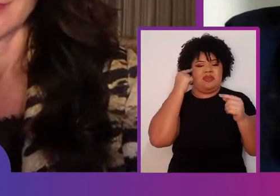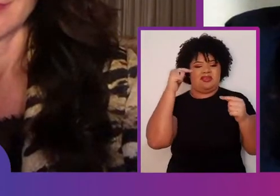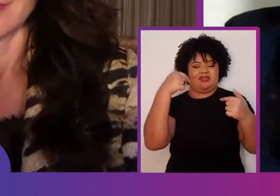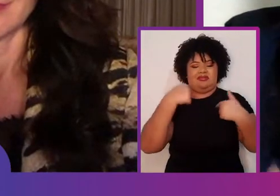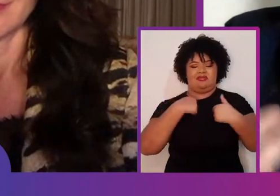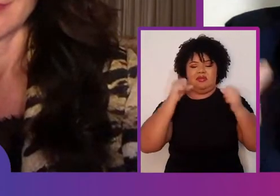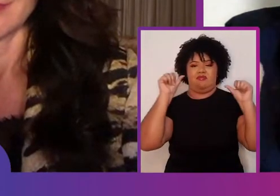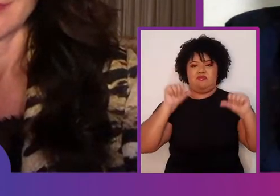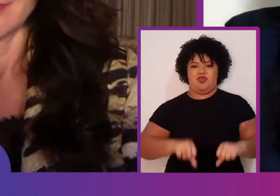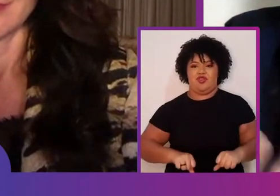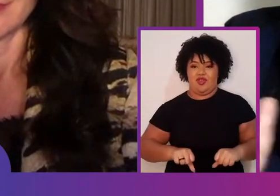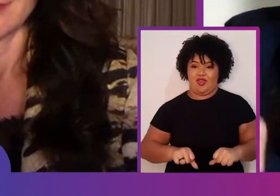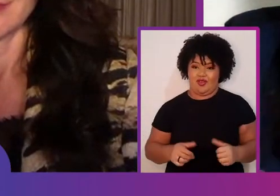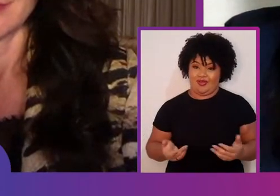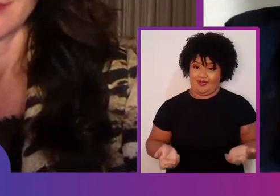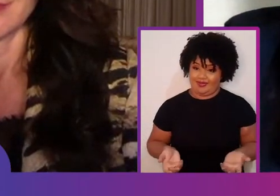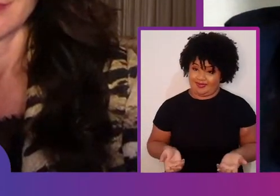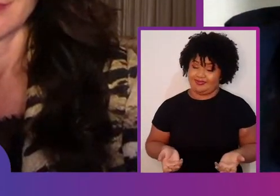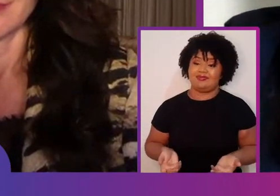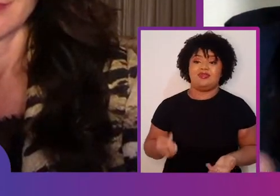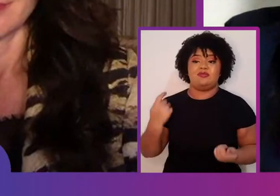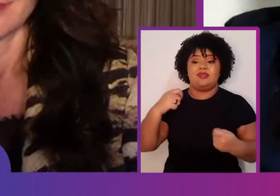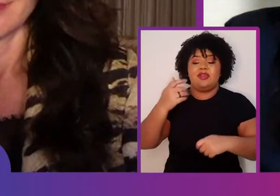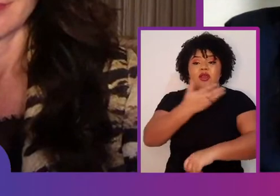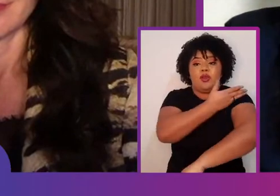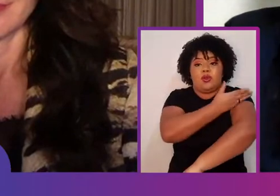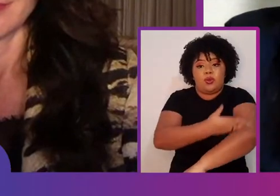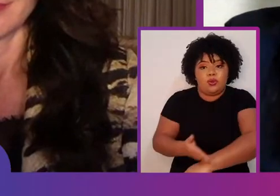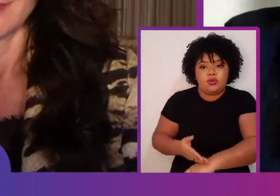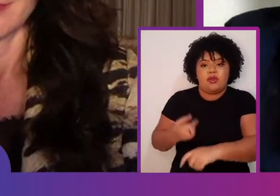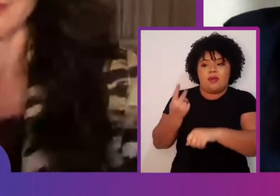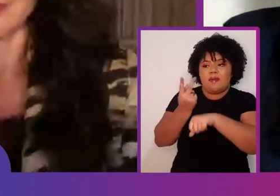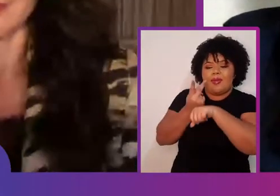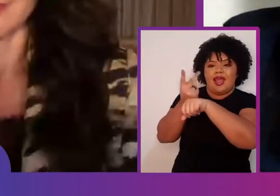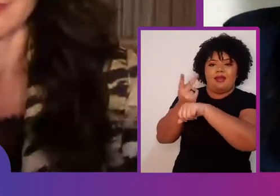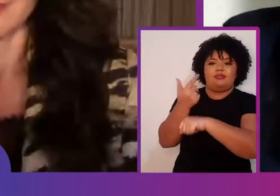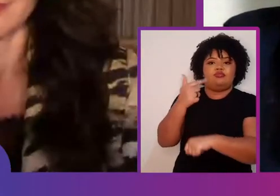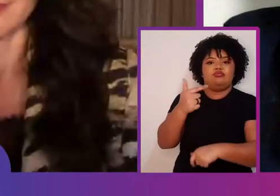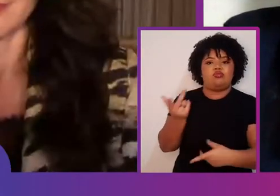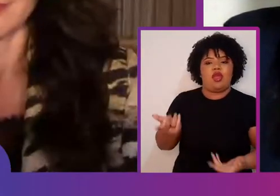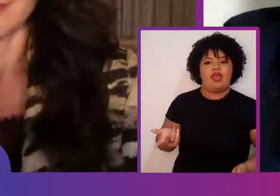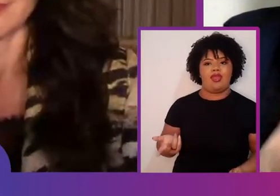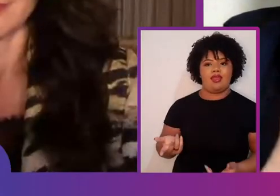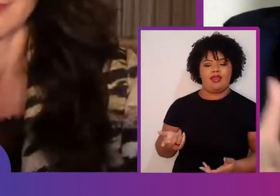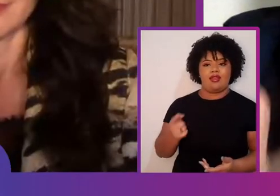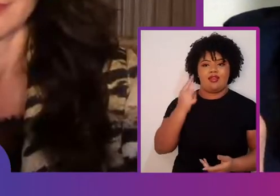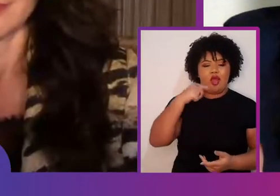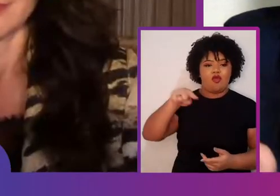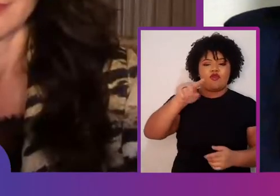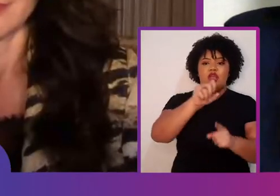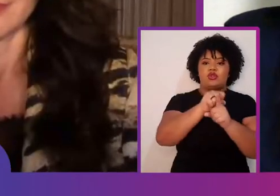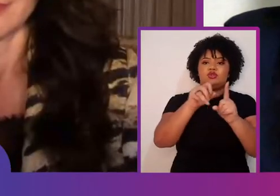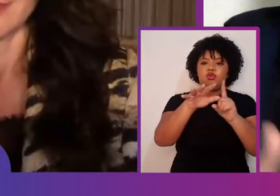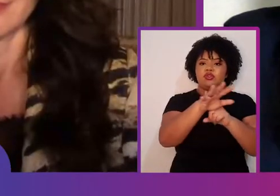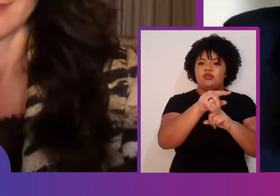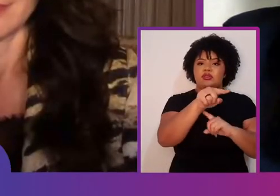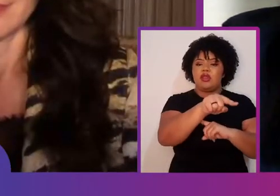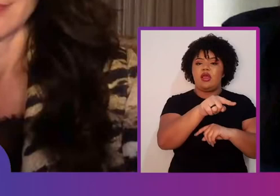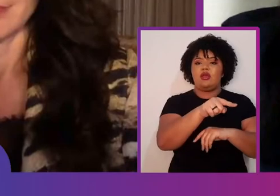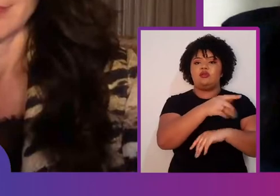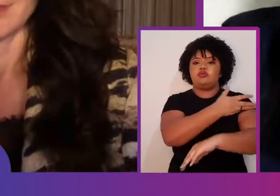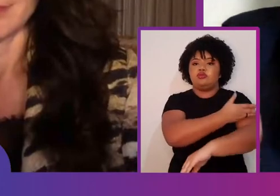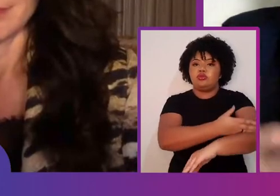de comemorar, não se tem o hábito de premiar. Já reparou como tem muitas sociedades em que é comum que você